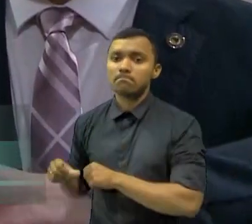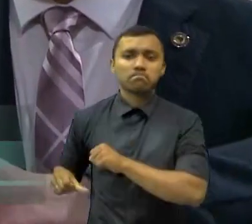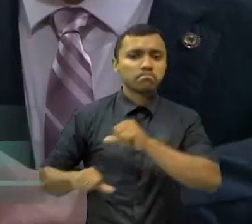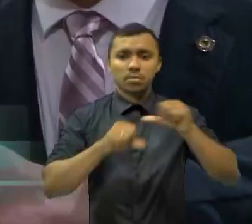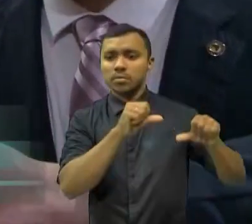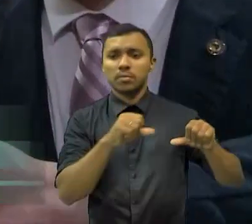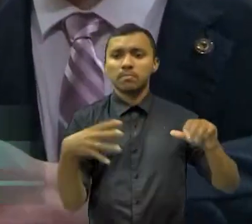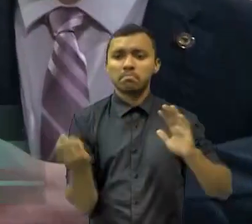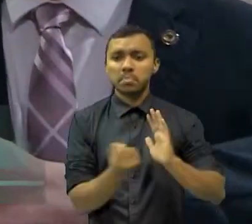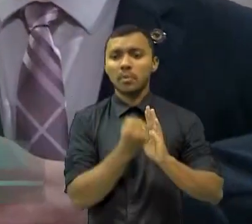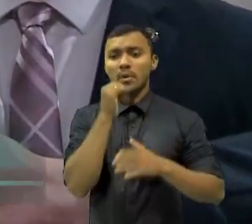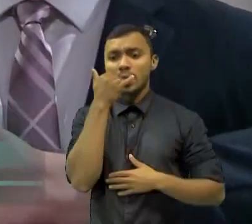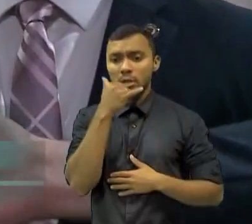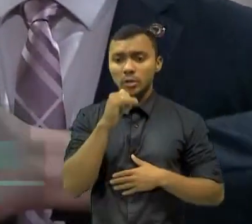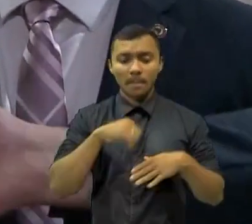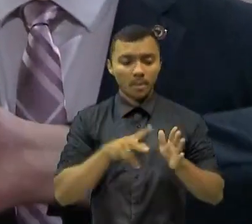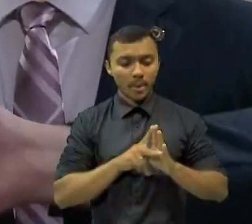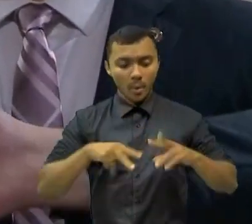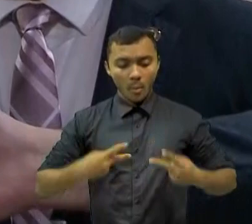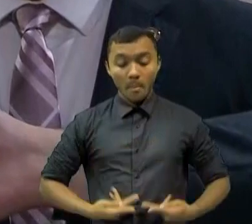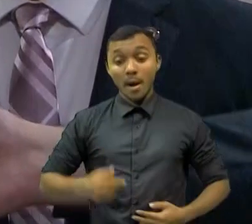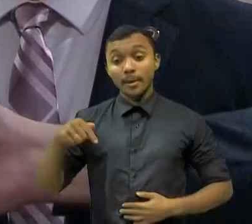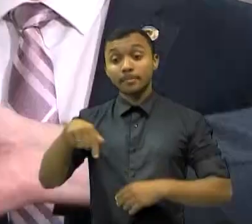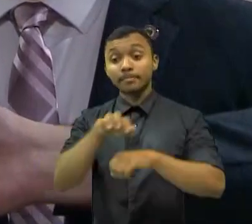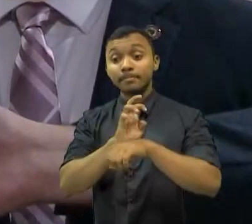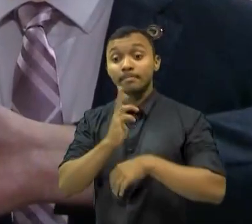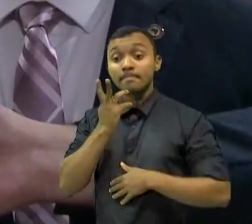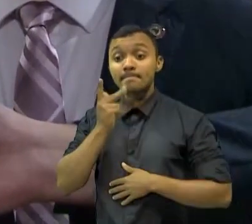da história da humanidade, e o Ceará